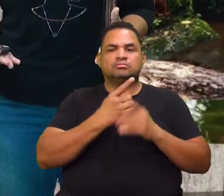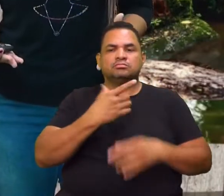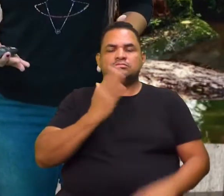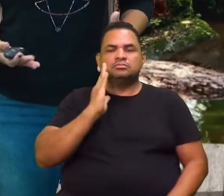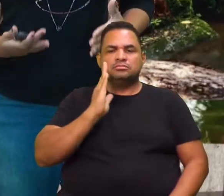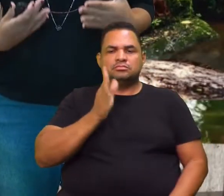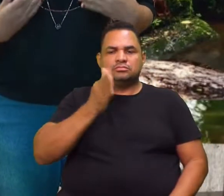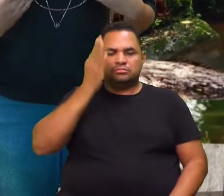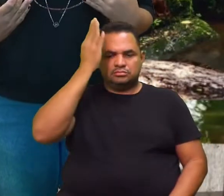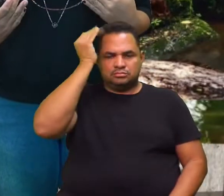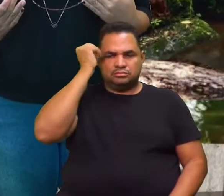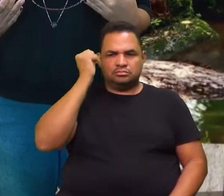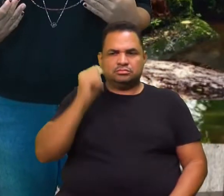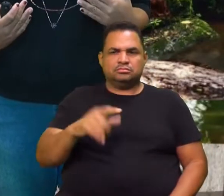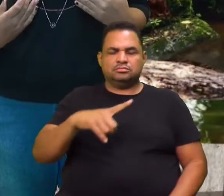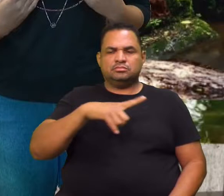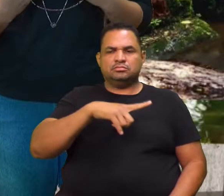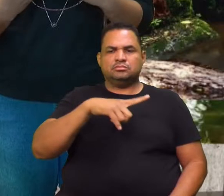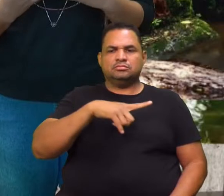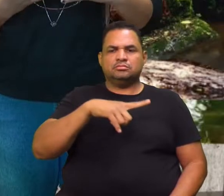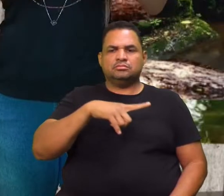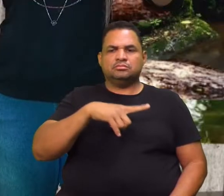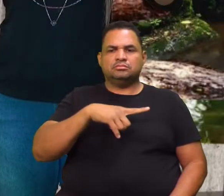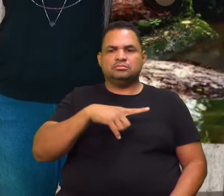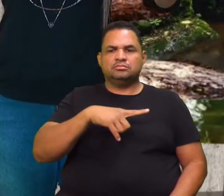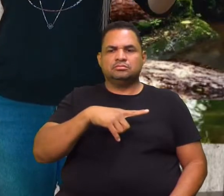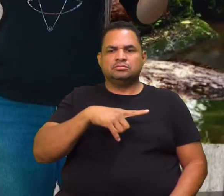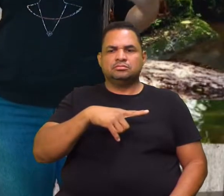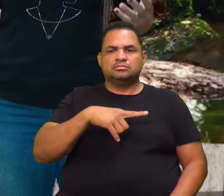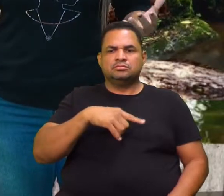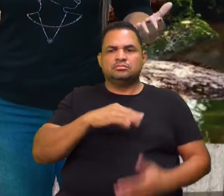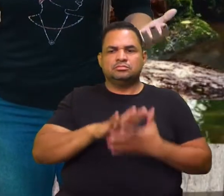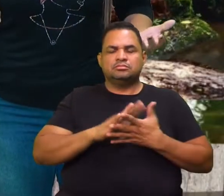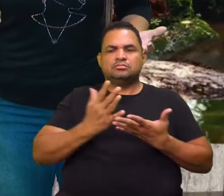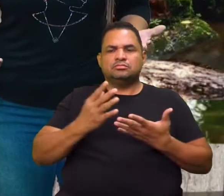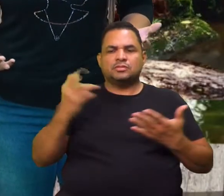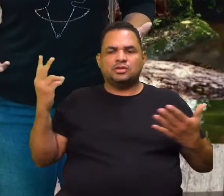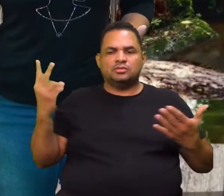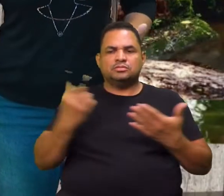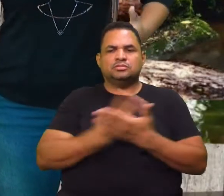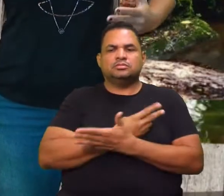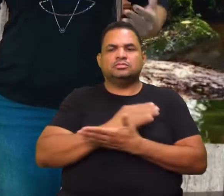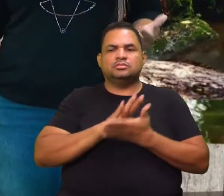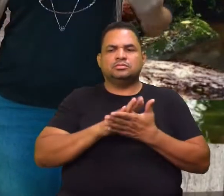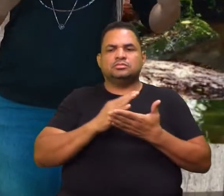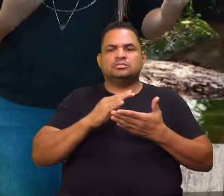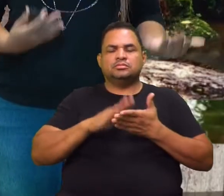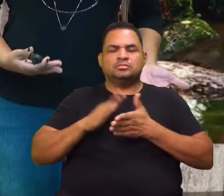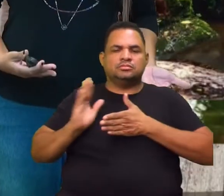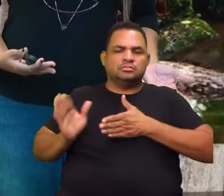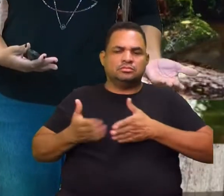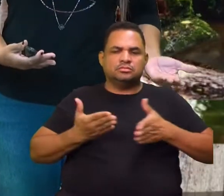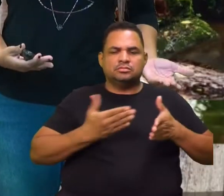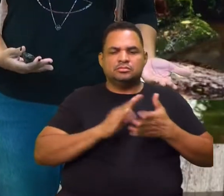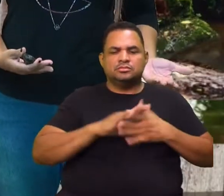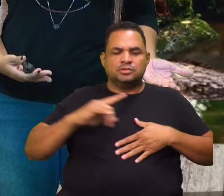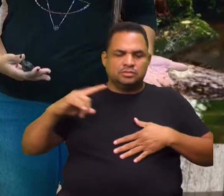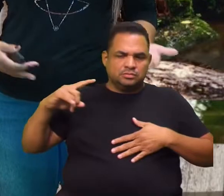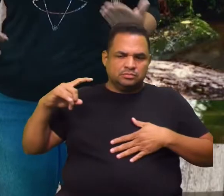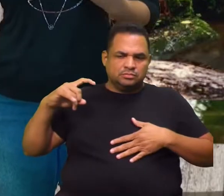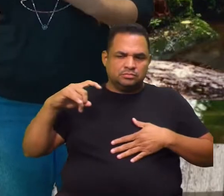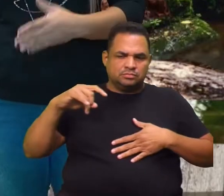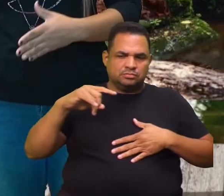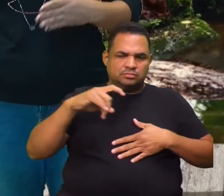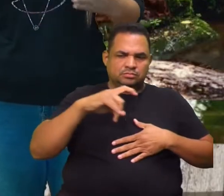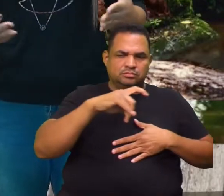sabe? Que existe um evento que vai produzir os espermatozoides, não